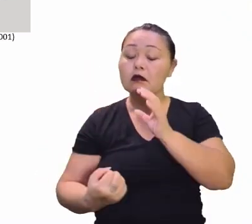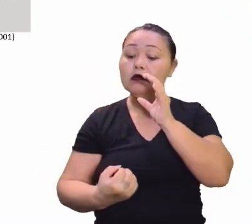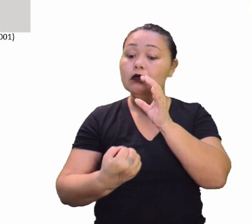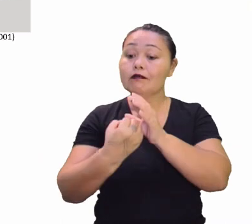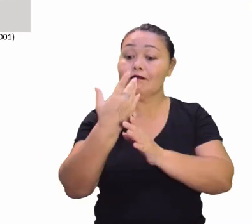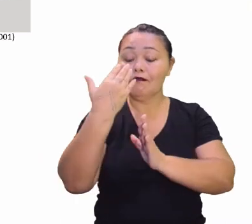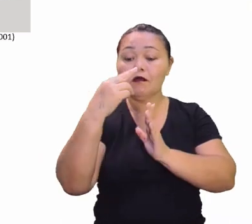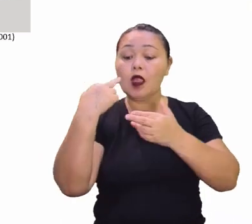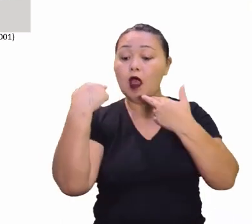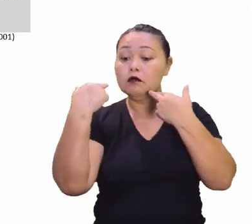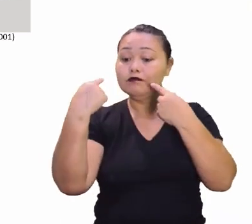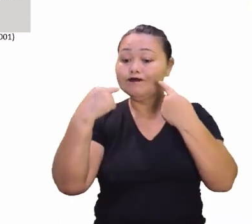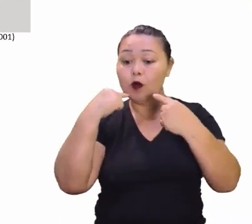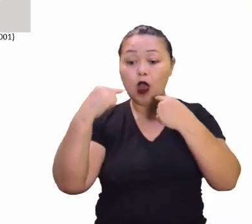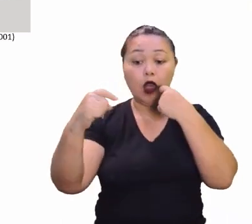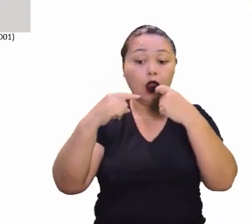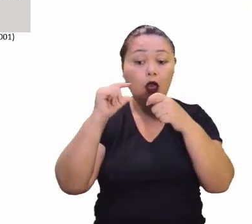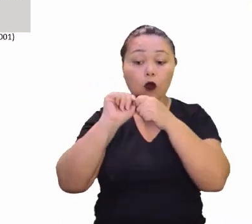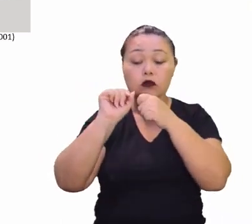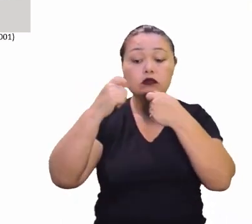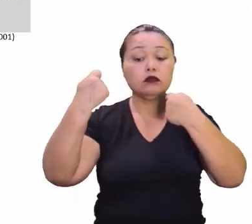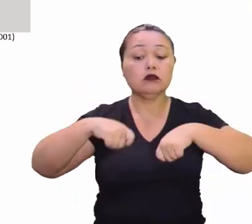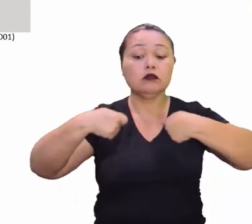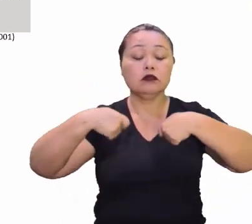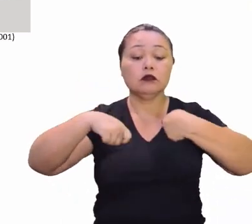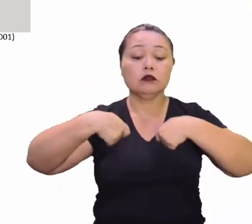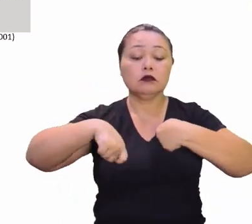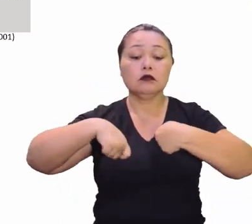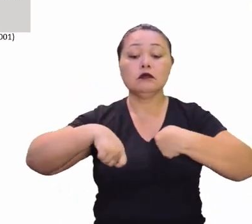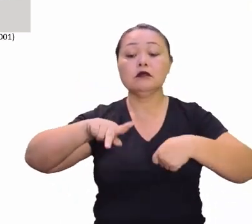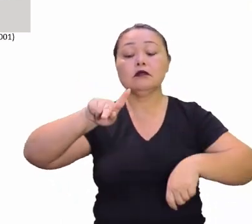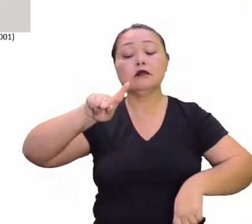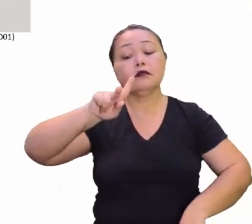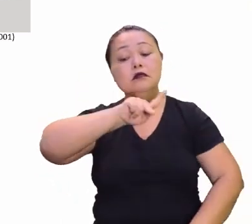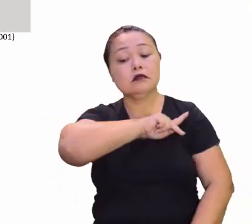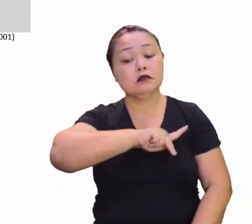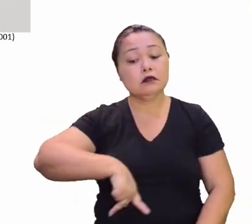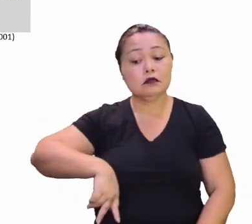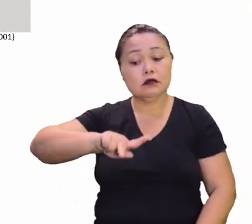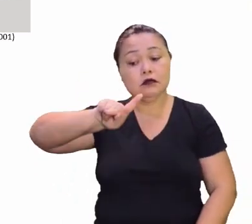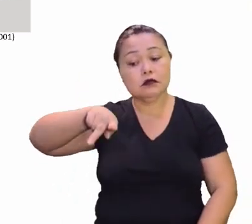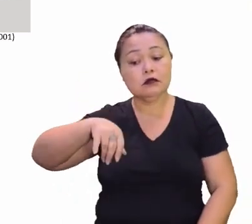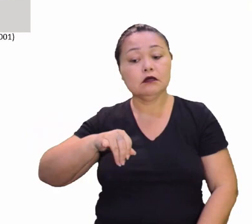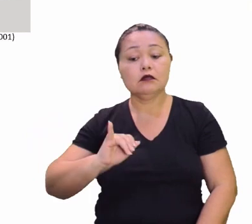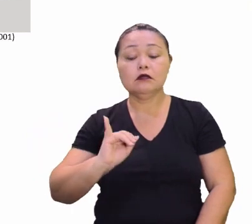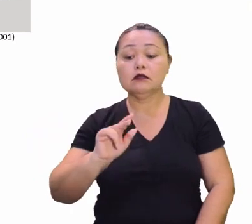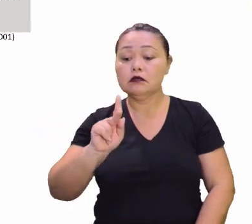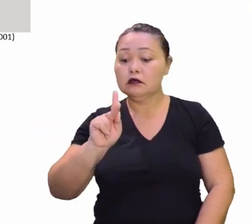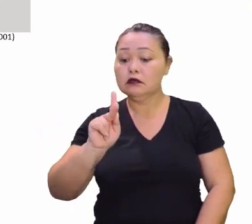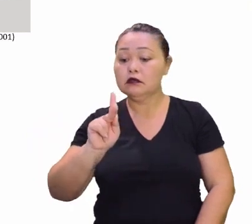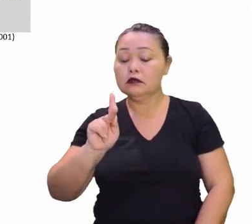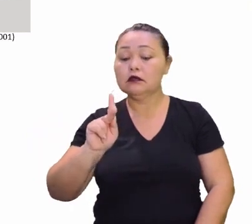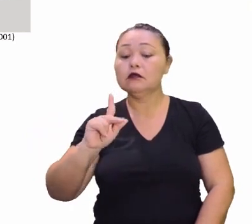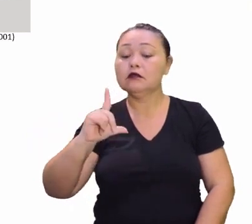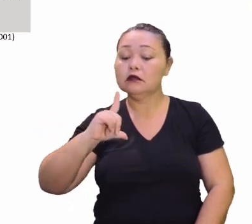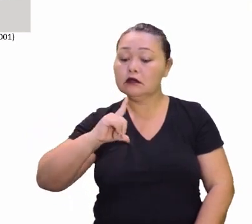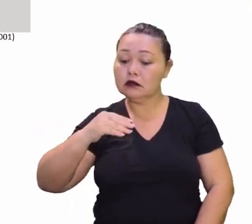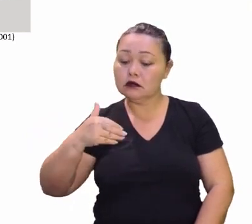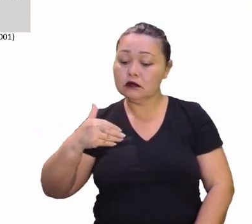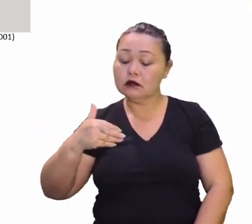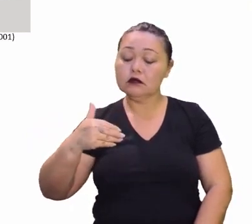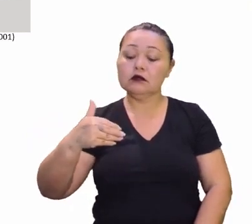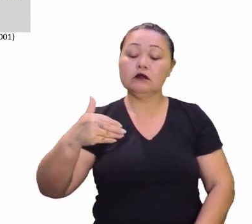os argumentos necessários para que Juscelino Kubitschek, JK, tivesse a iniciativa